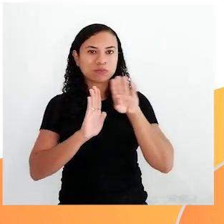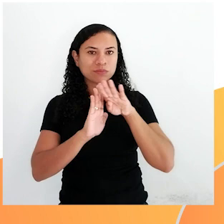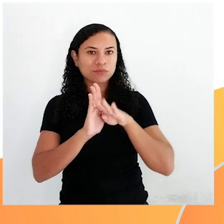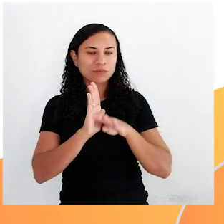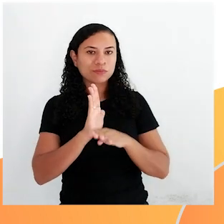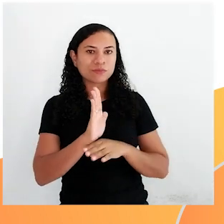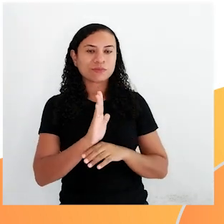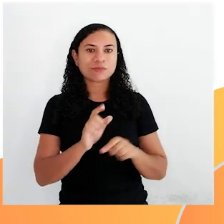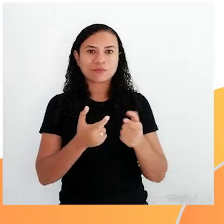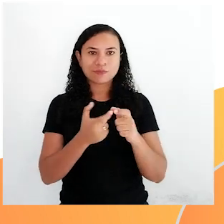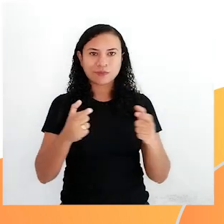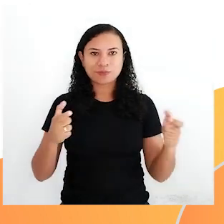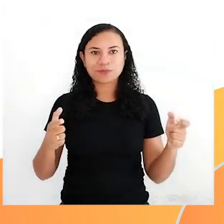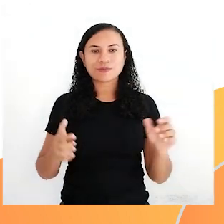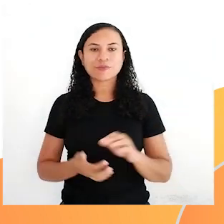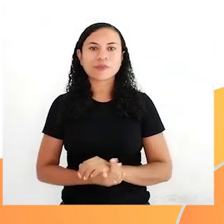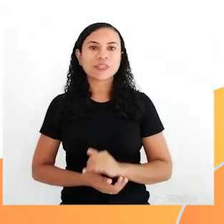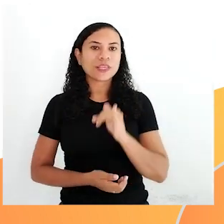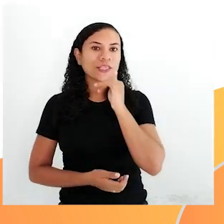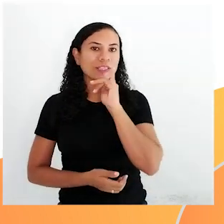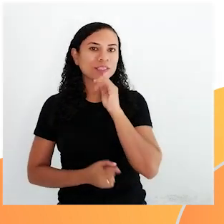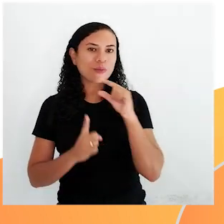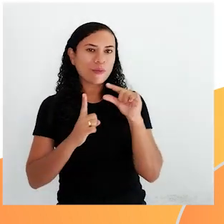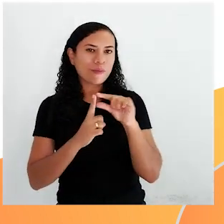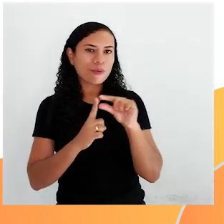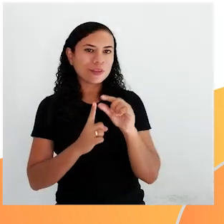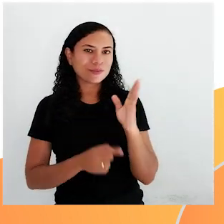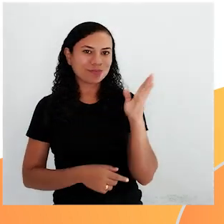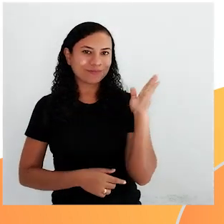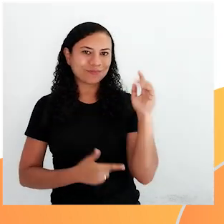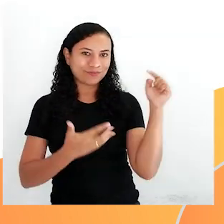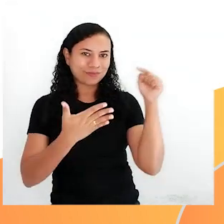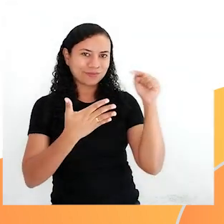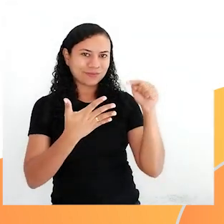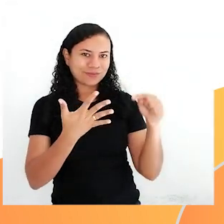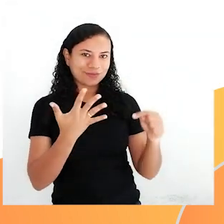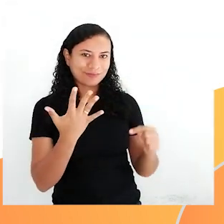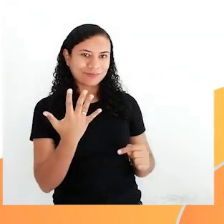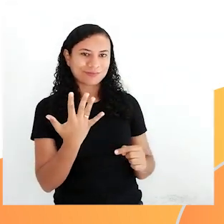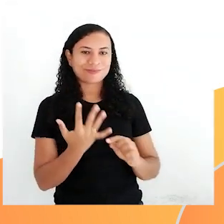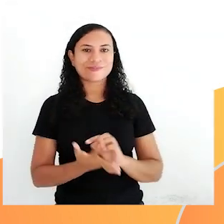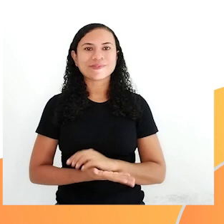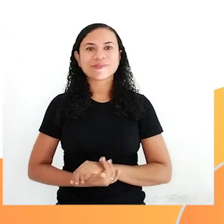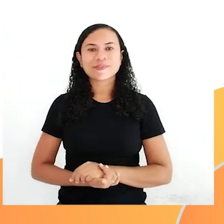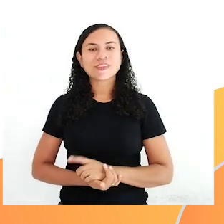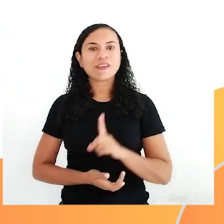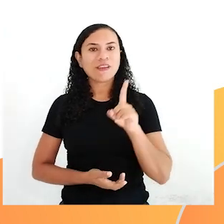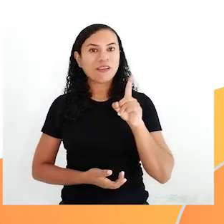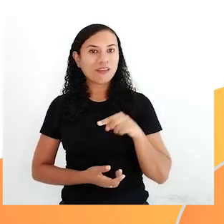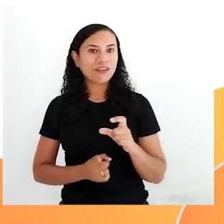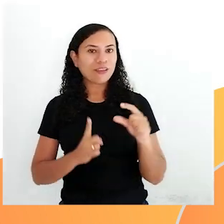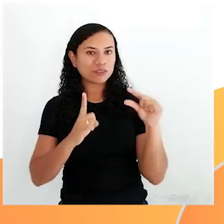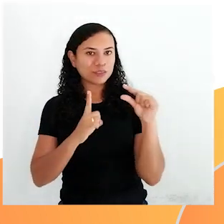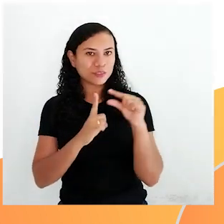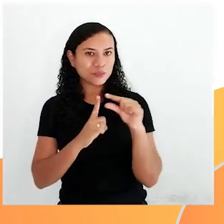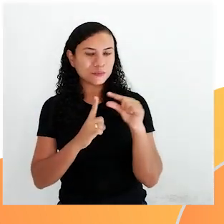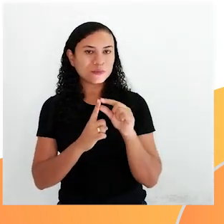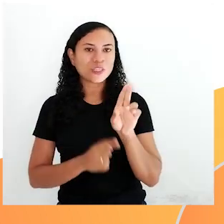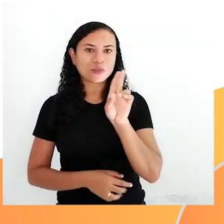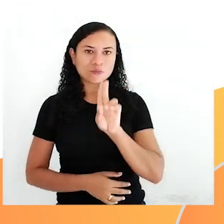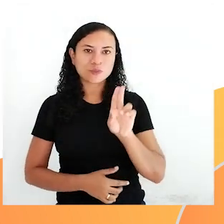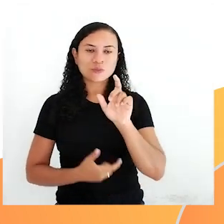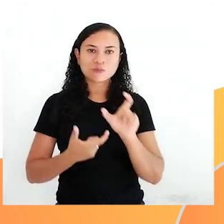exemplo, realismo, beleza, casarão, são palavras criadas a partir do acréscimo